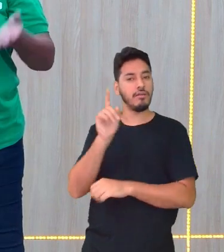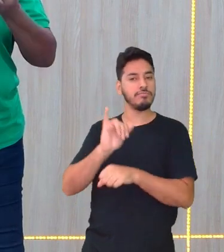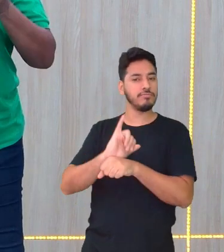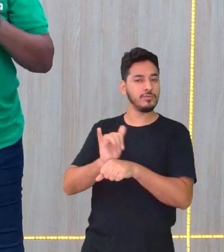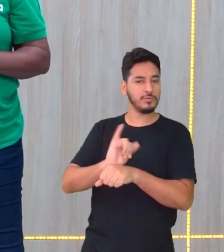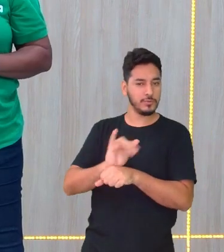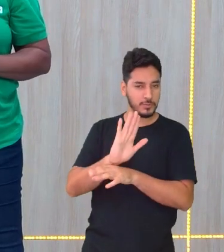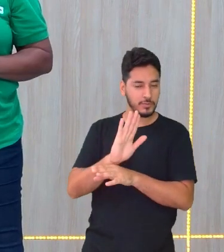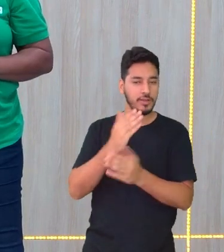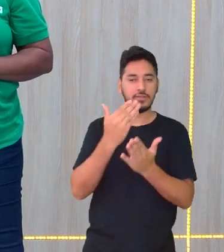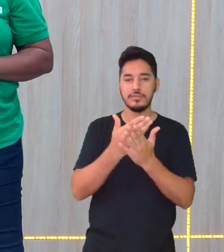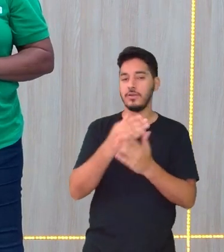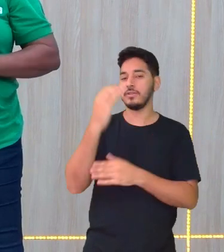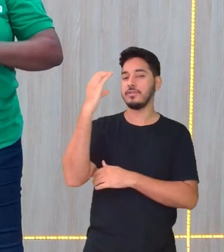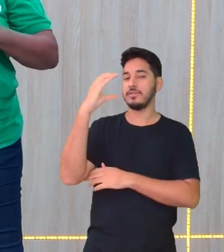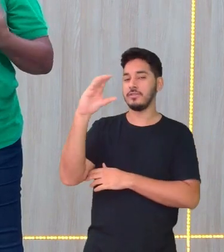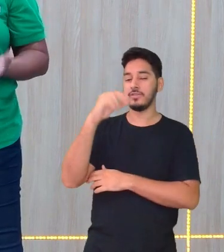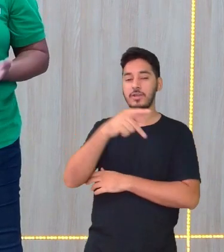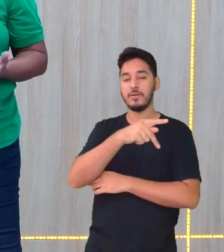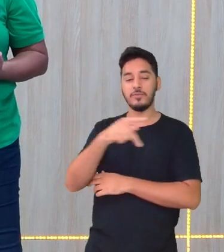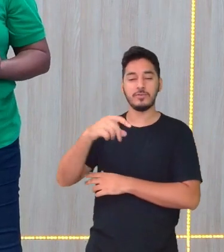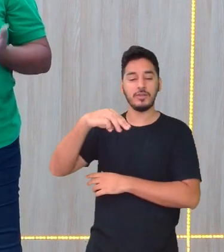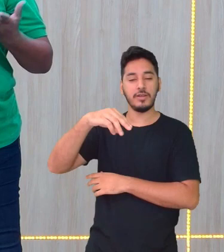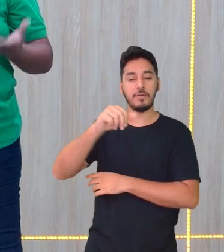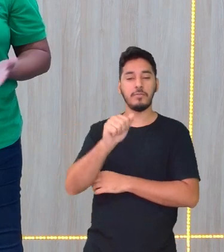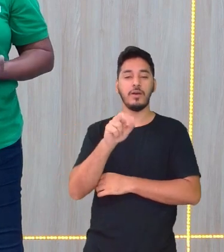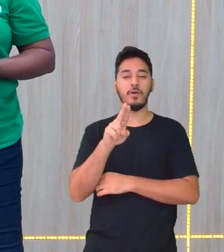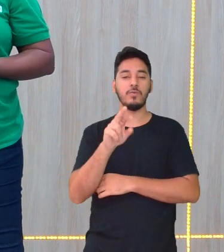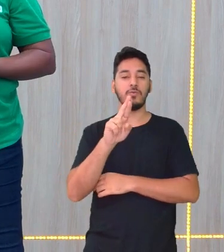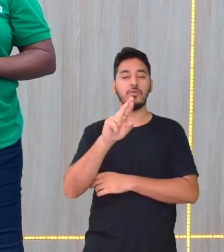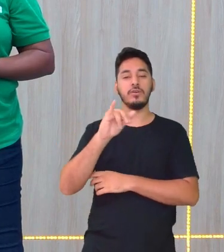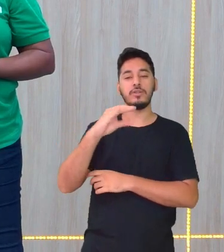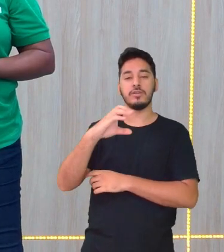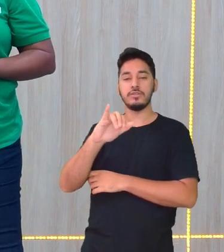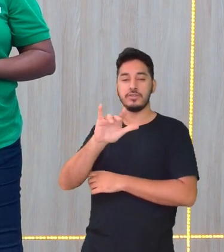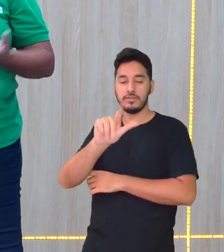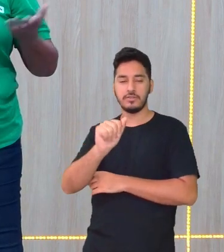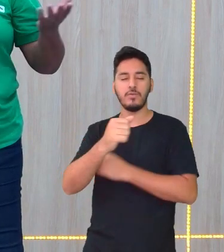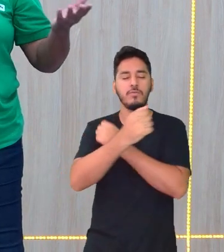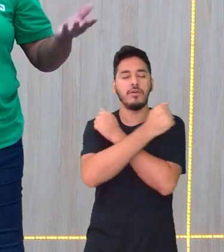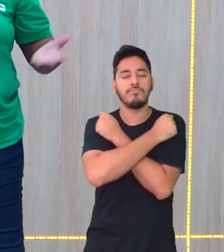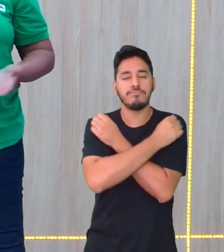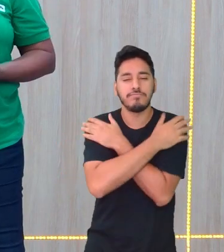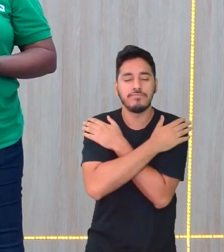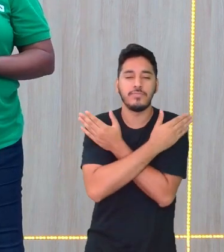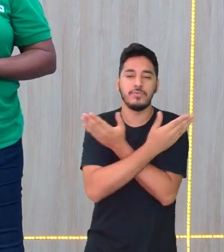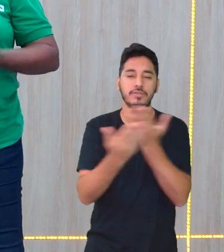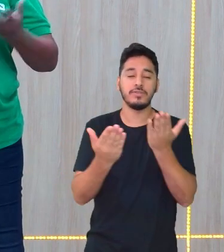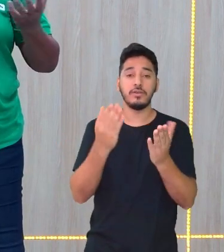YouTube, as aulas de ciência com a professora Mauricéia. Quero deixar um grande abraço a todos e